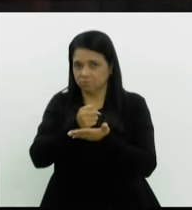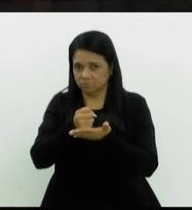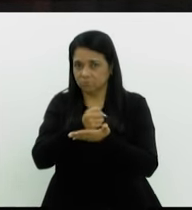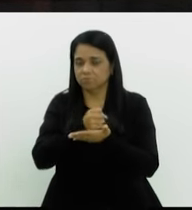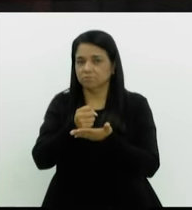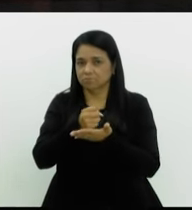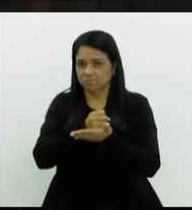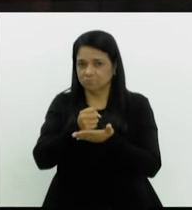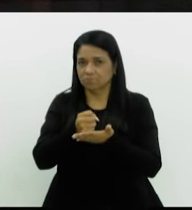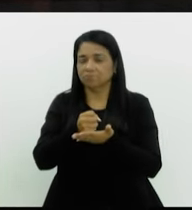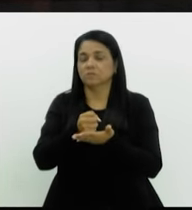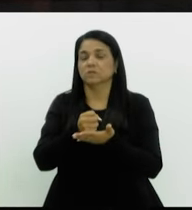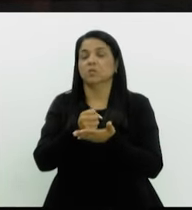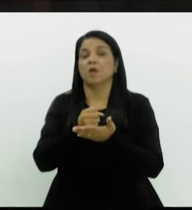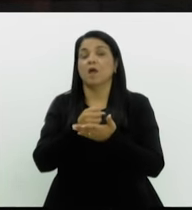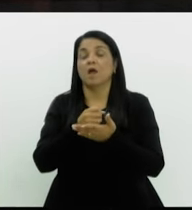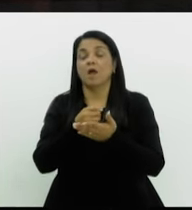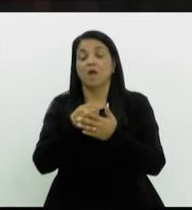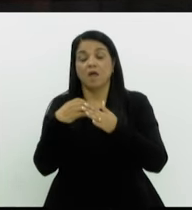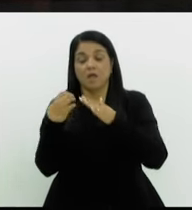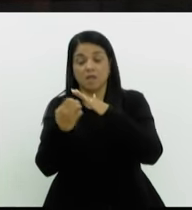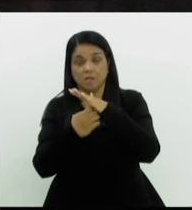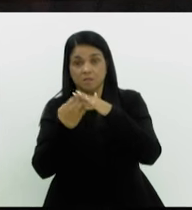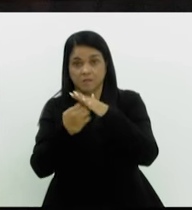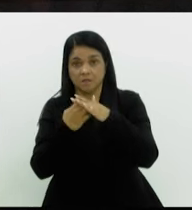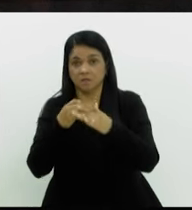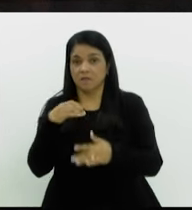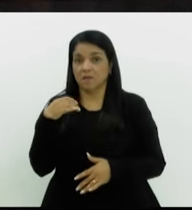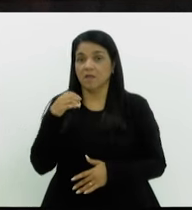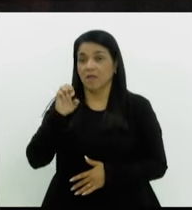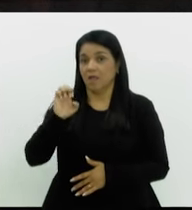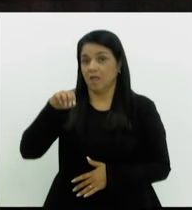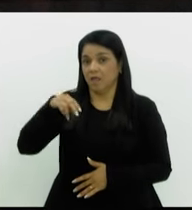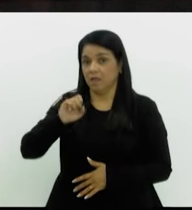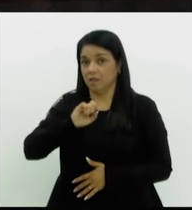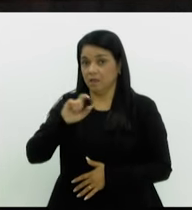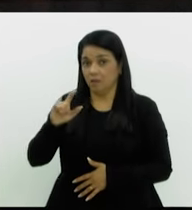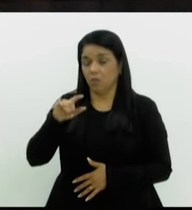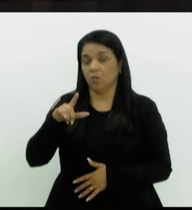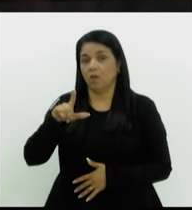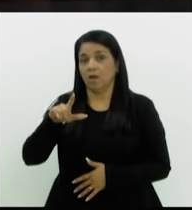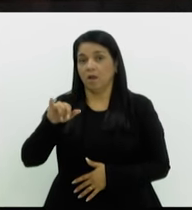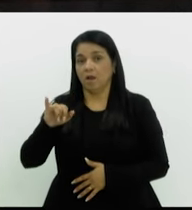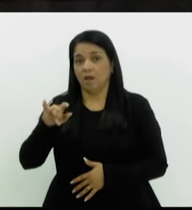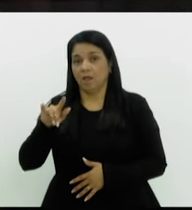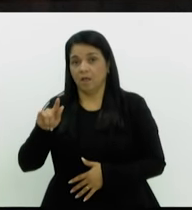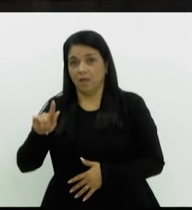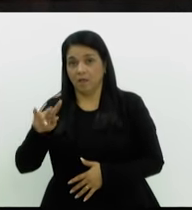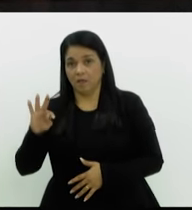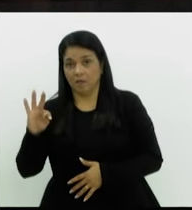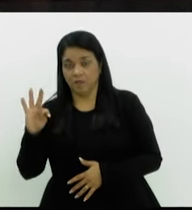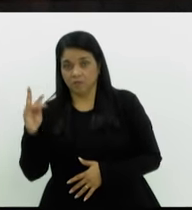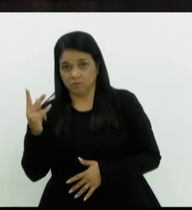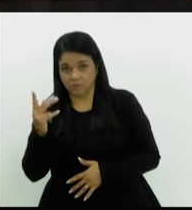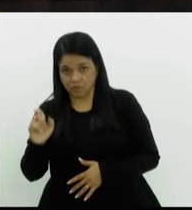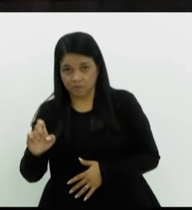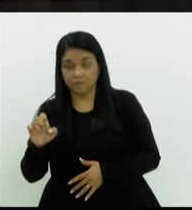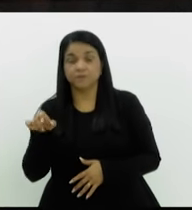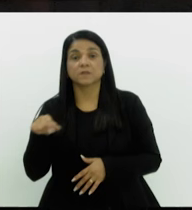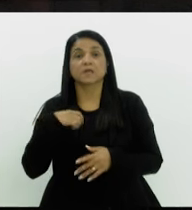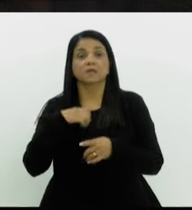relacionados às empresas Enel e Light, que são prestadores de serviço aqui no estado do Rio de Janeiro e